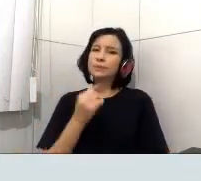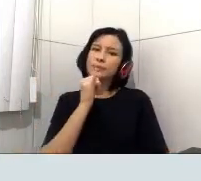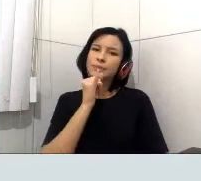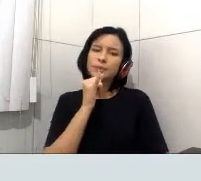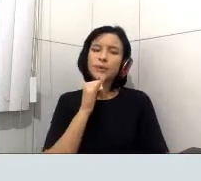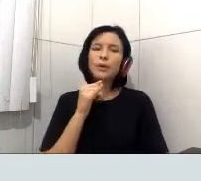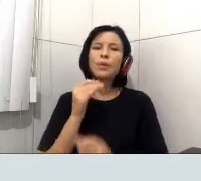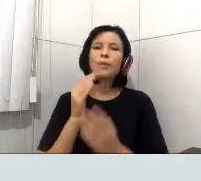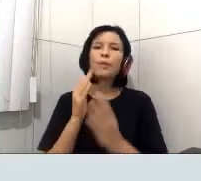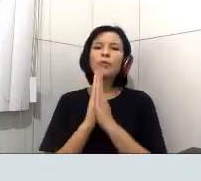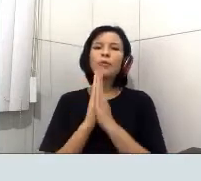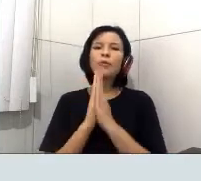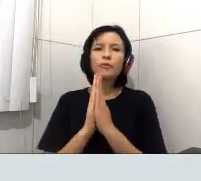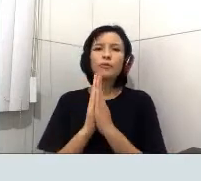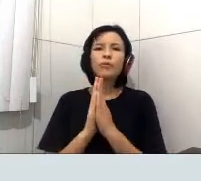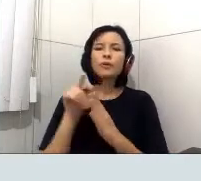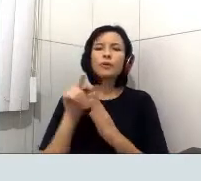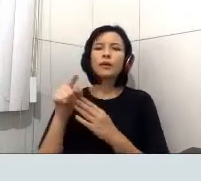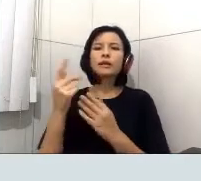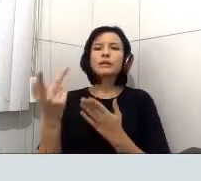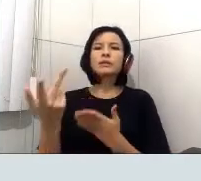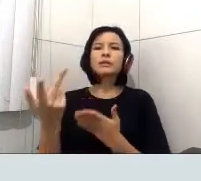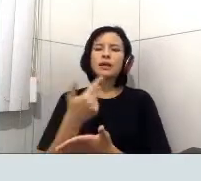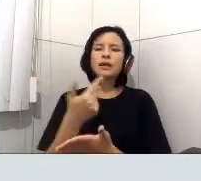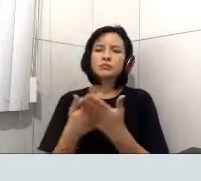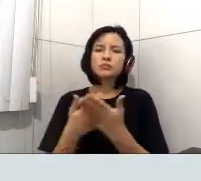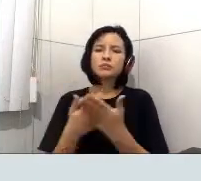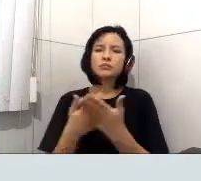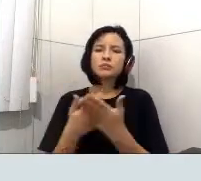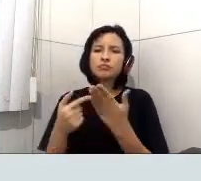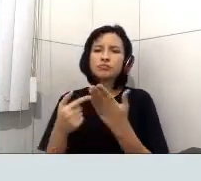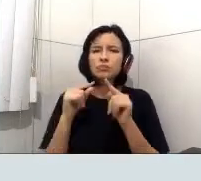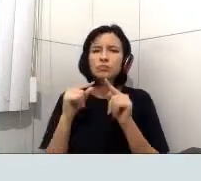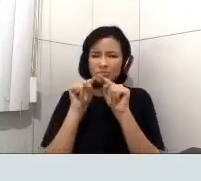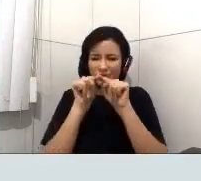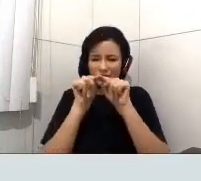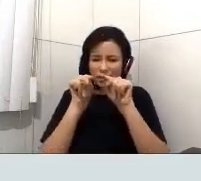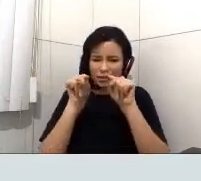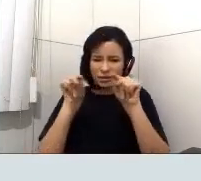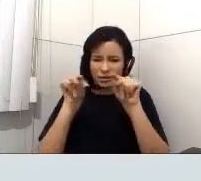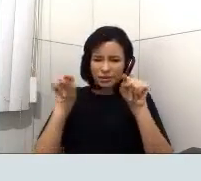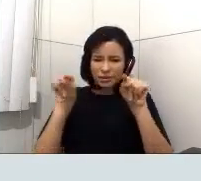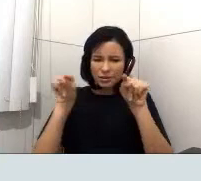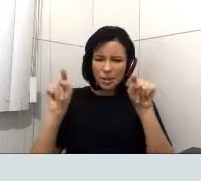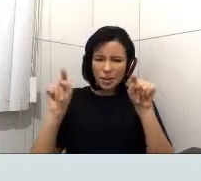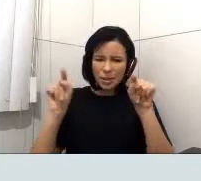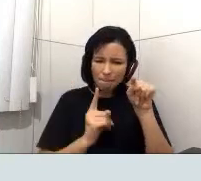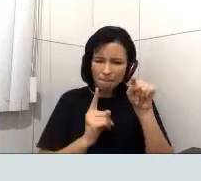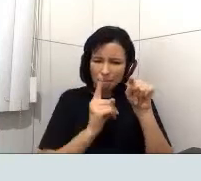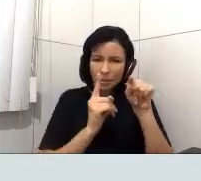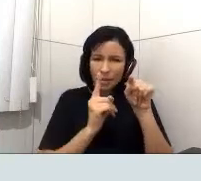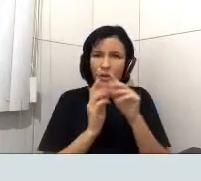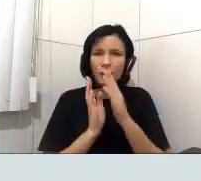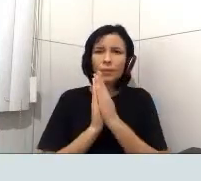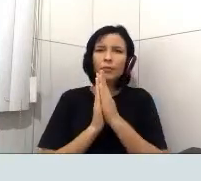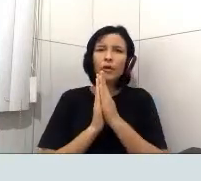que fizesse um tracinho bem no meio entre A e B, por favor.